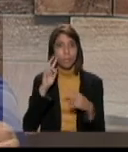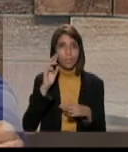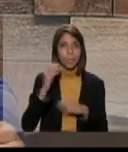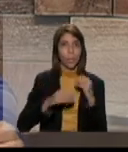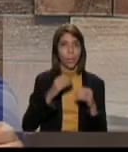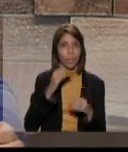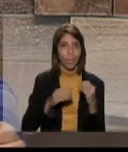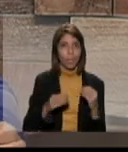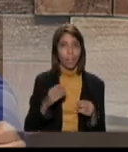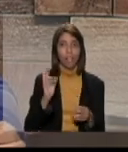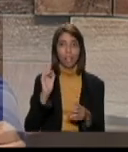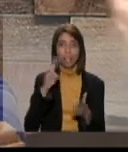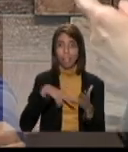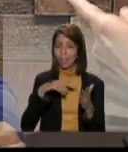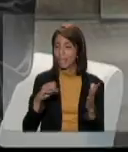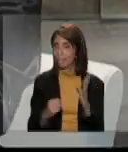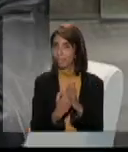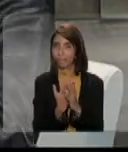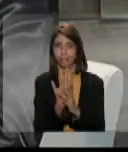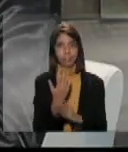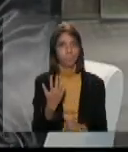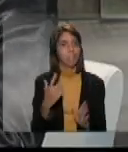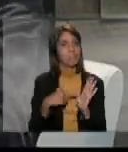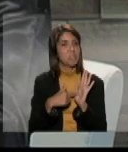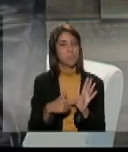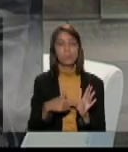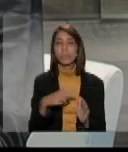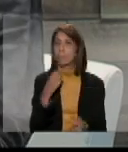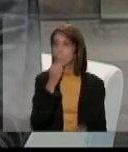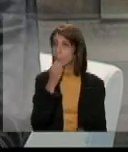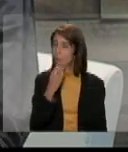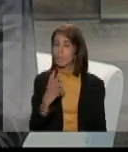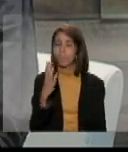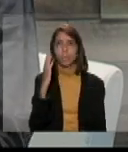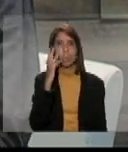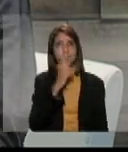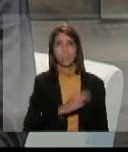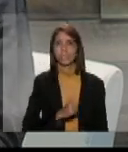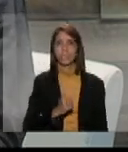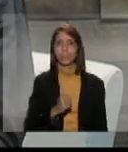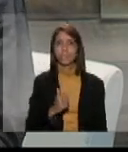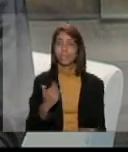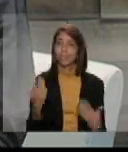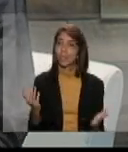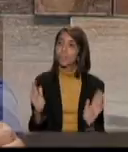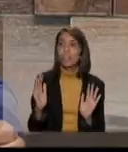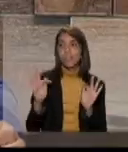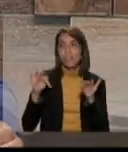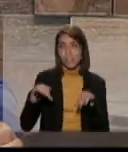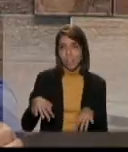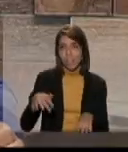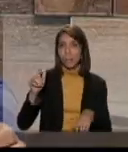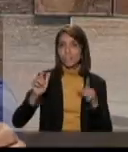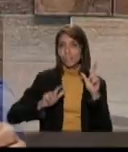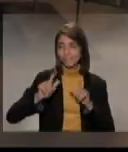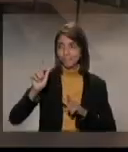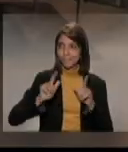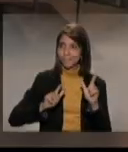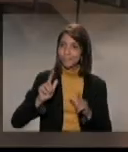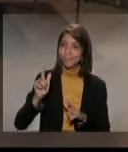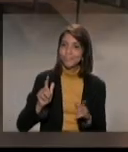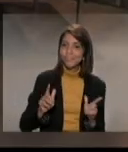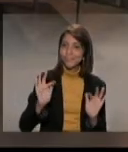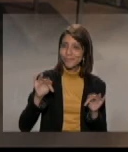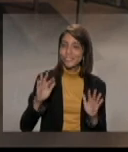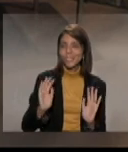do livro que é maravilhoso e você leu várias vezes você tem então eu digo em ti deve ser muito bem é muito lindo é muito lento estamos chegando no